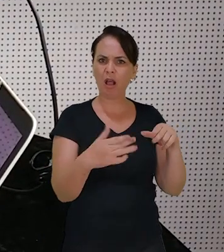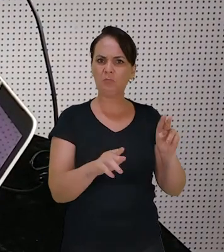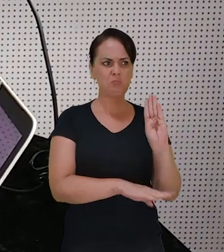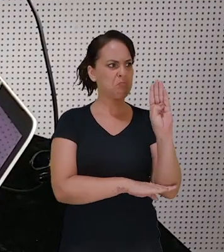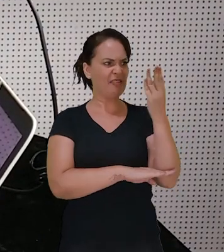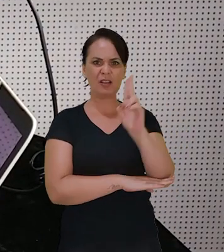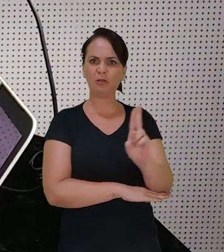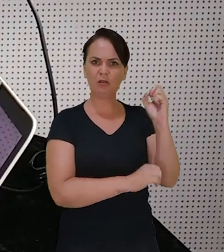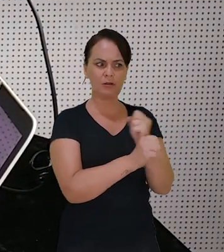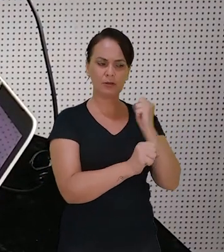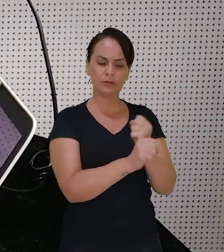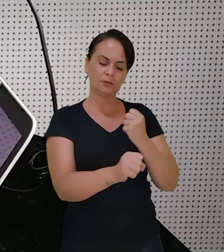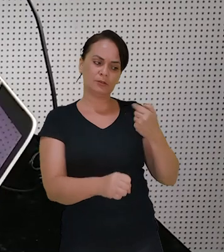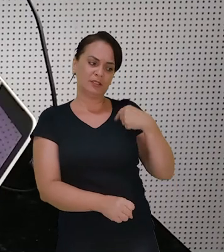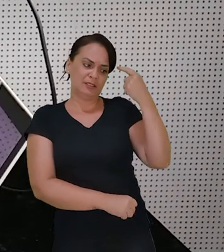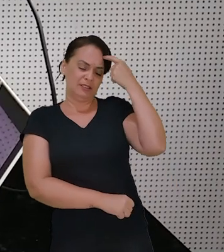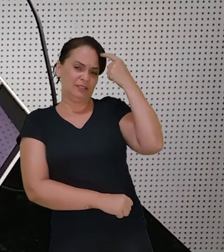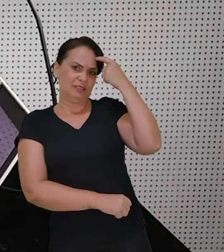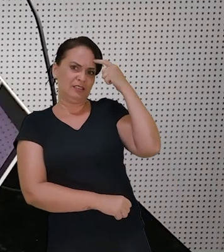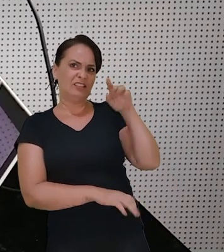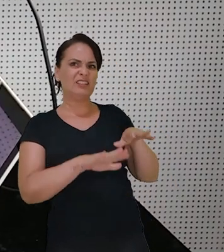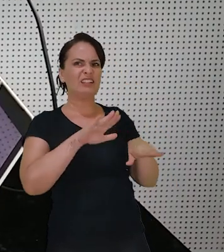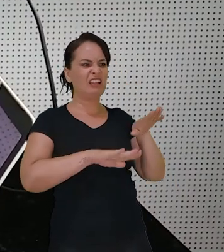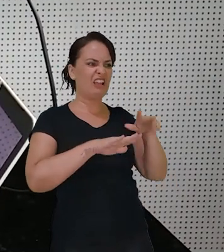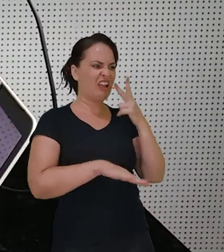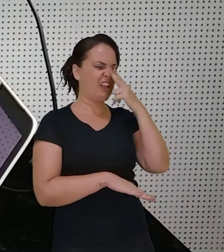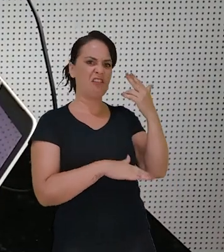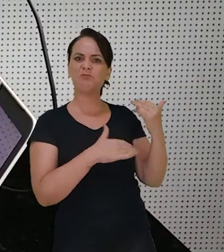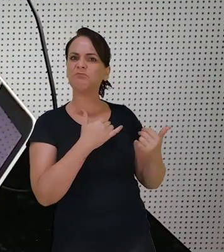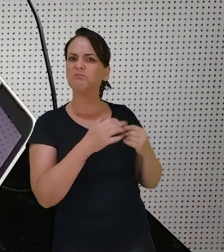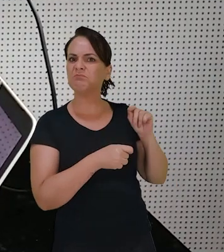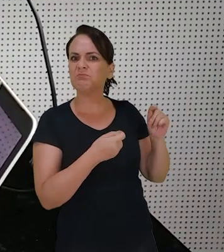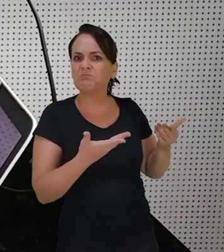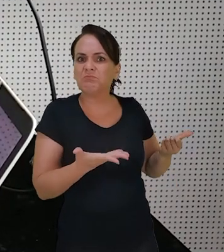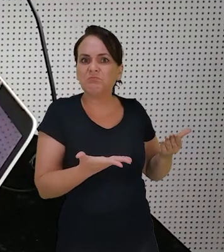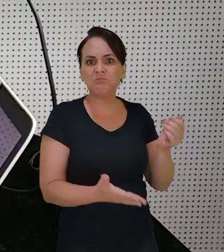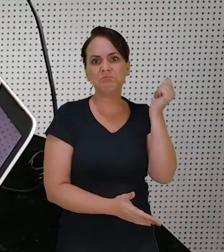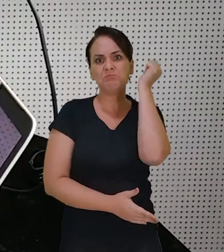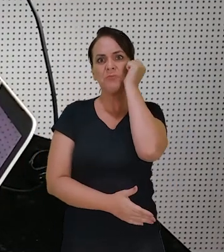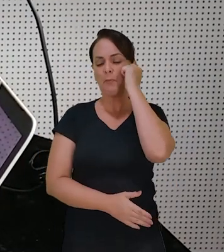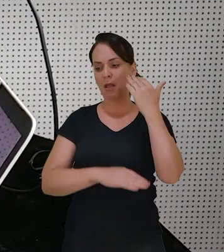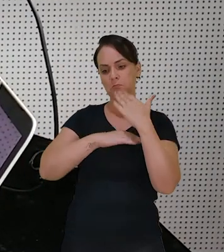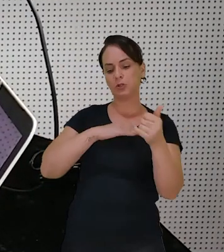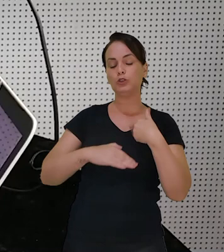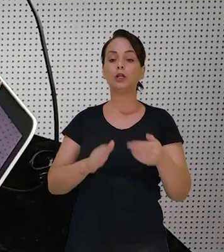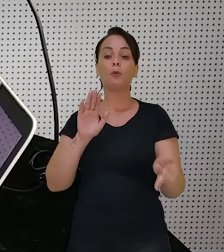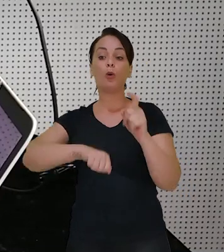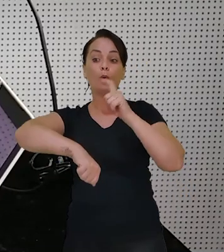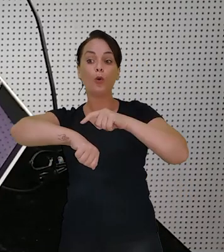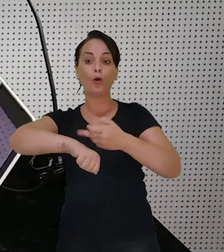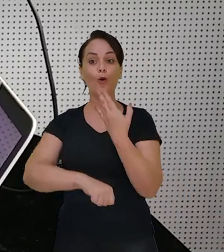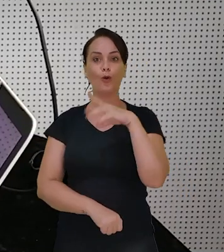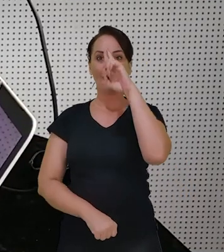de madeira. E pensei, deve estar brincando de construir cabanas. Mas minha mãe logo chamou para almoçar. E